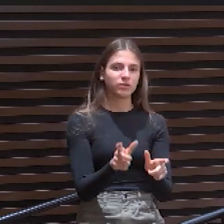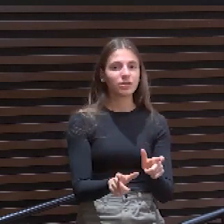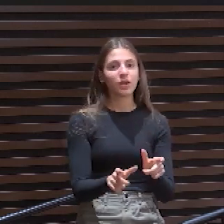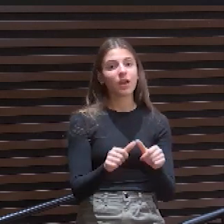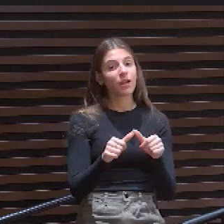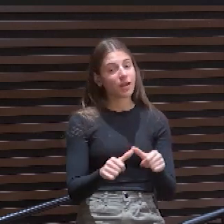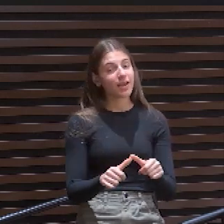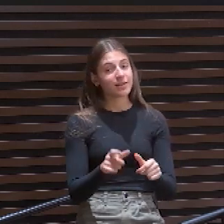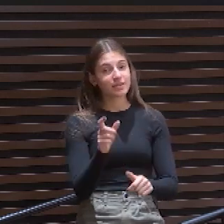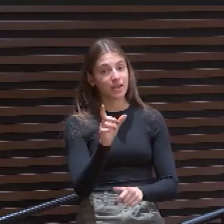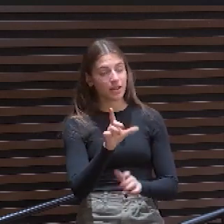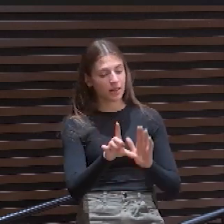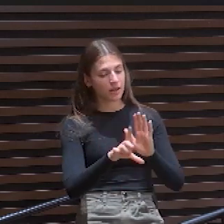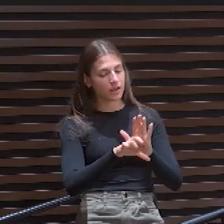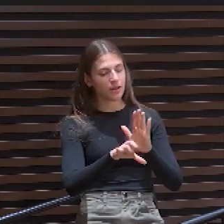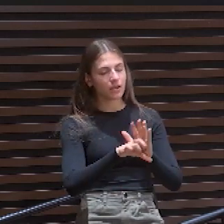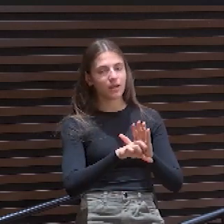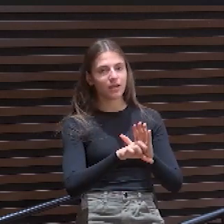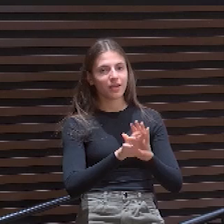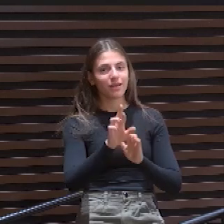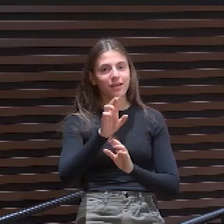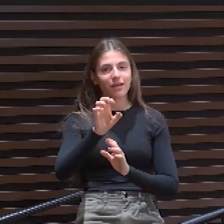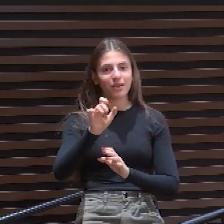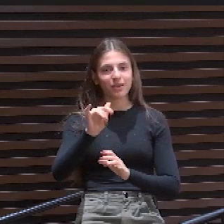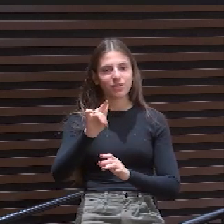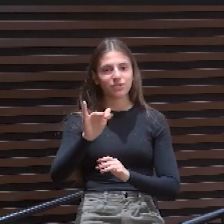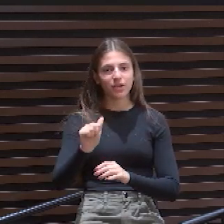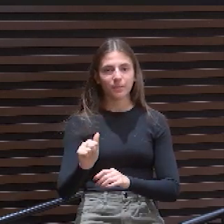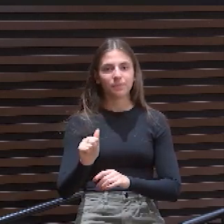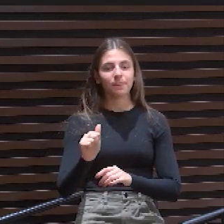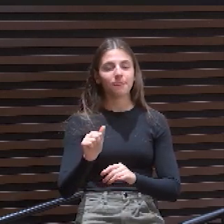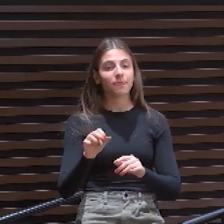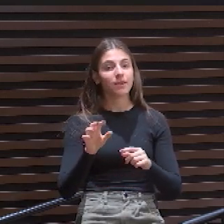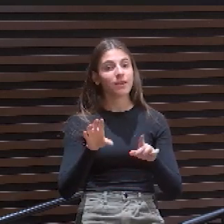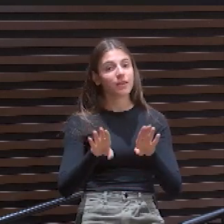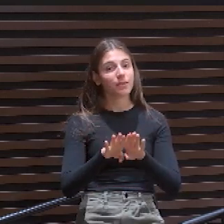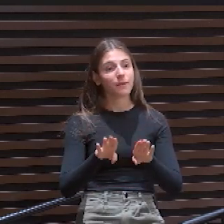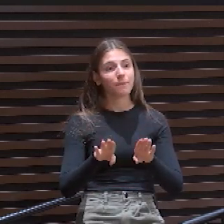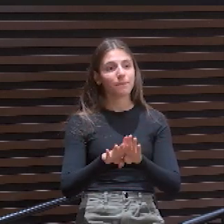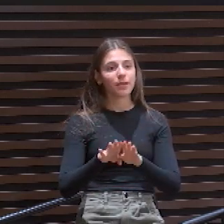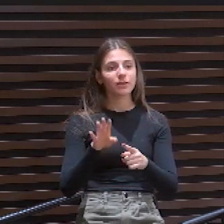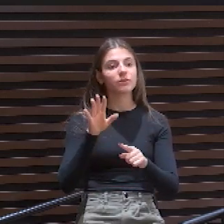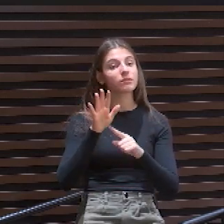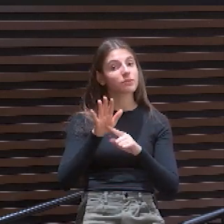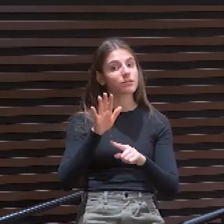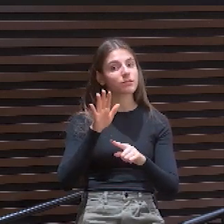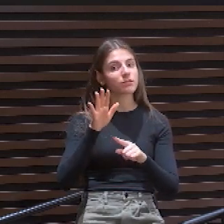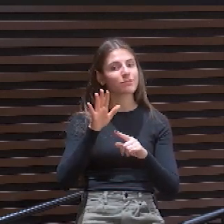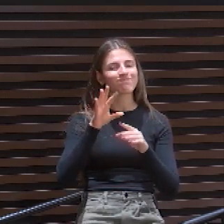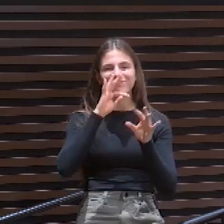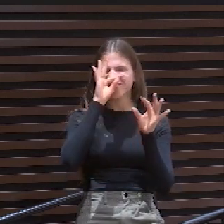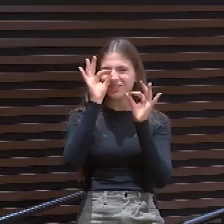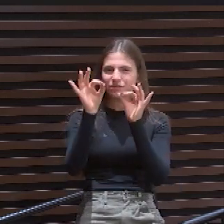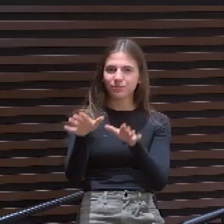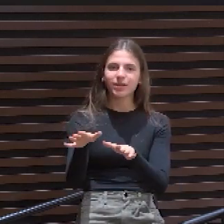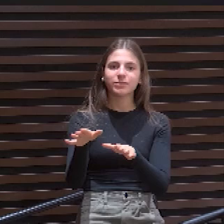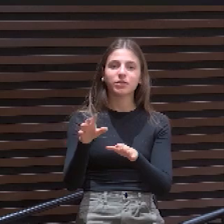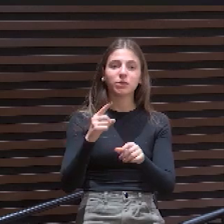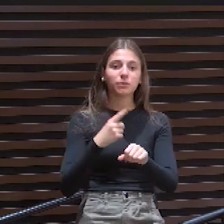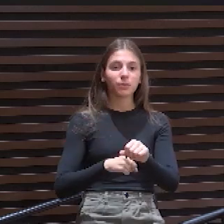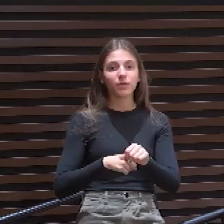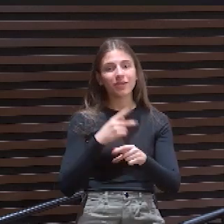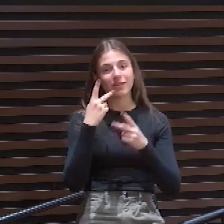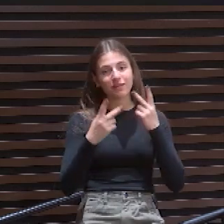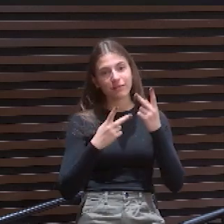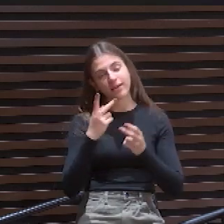amor ao próximo, que também se despreza quando se fala mal de alguém. Olha aqui, queridos, deixa eu